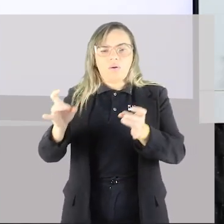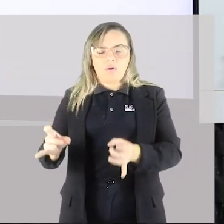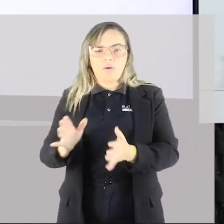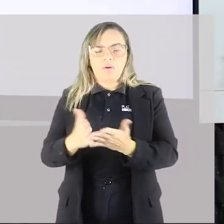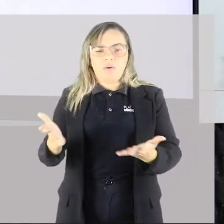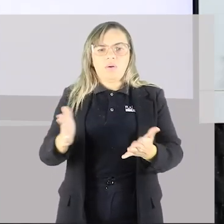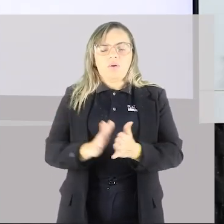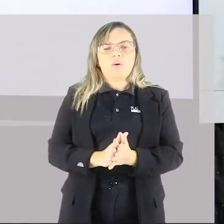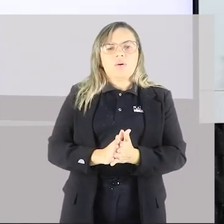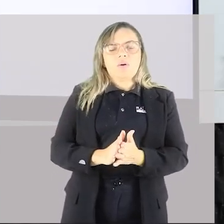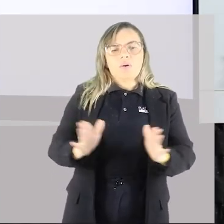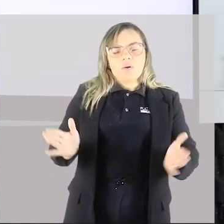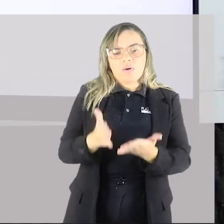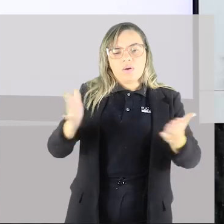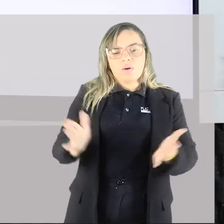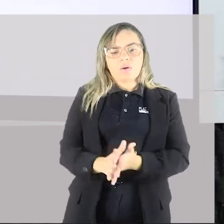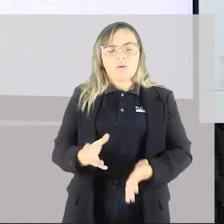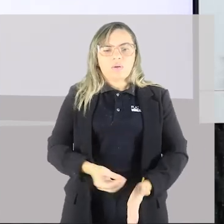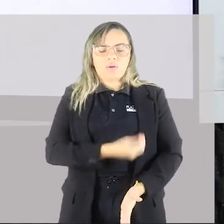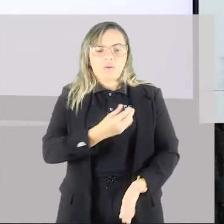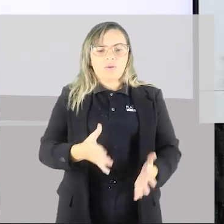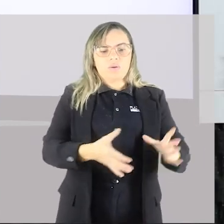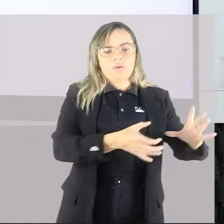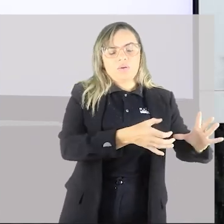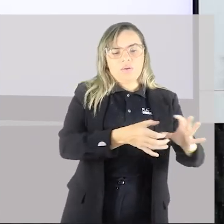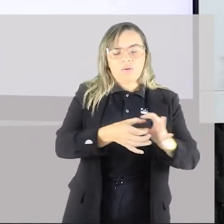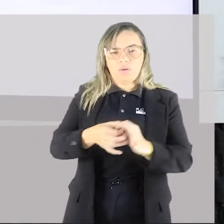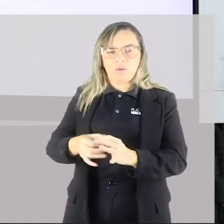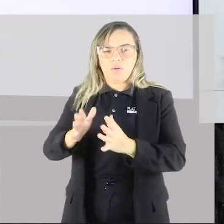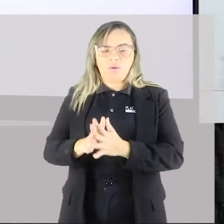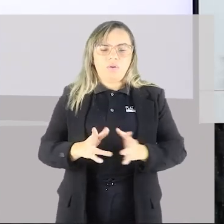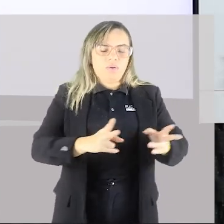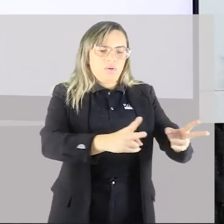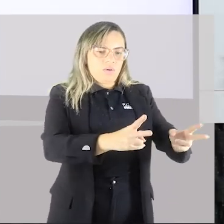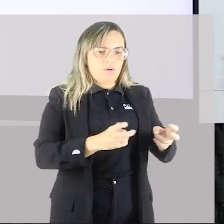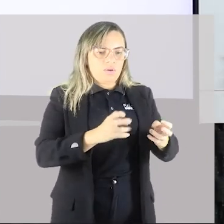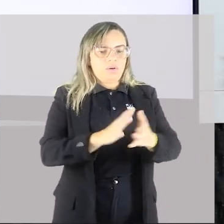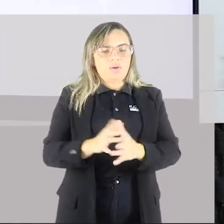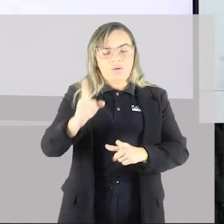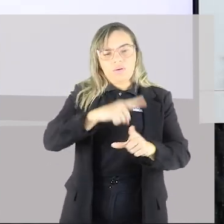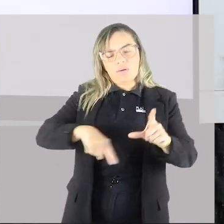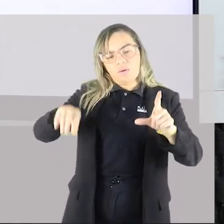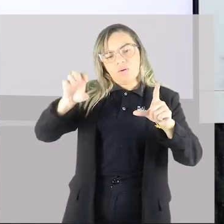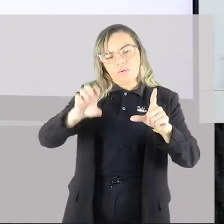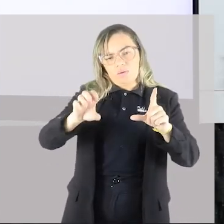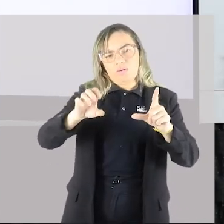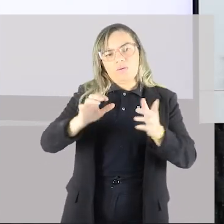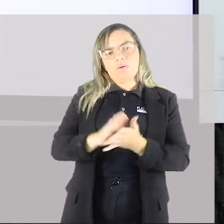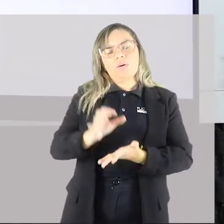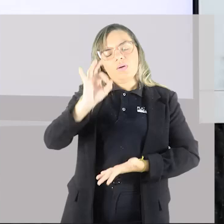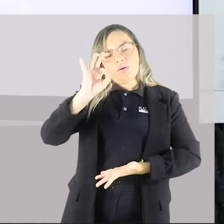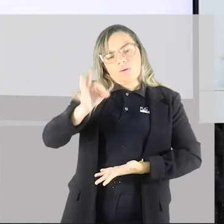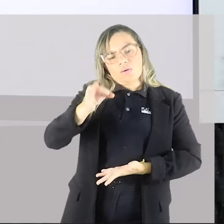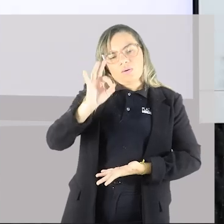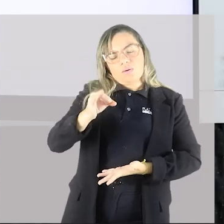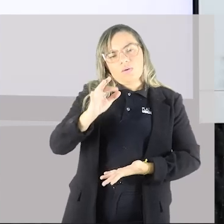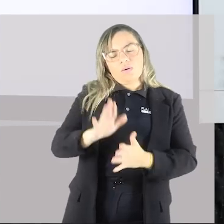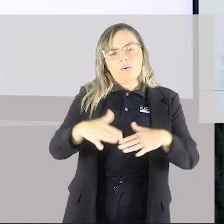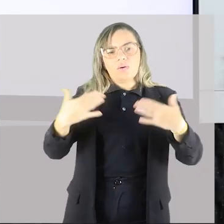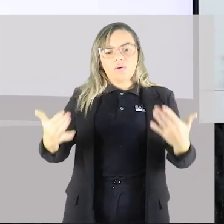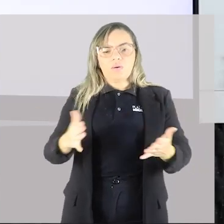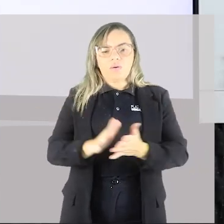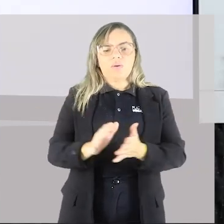mais efervescente, mais vivente. Aqui a gente percebe, então, que a letra E, ela garante para a gente